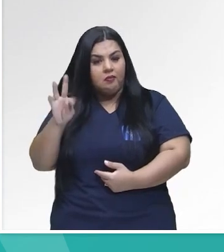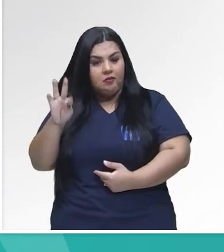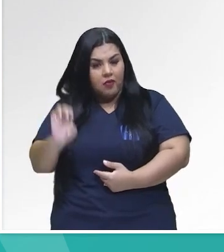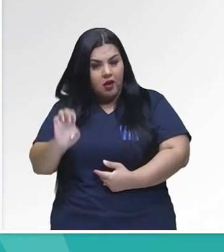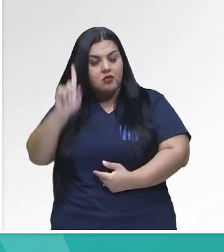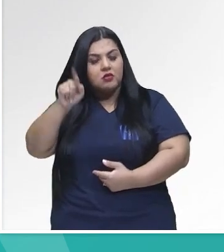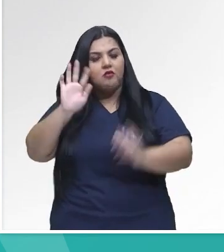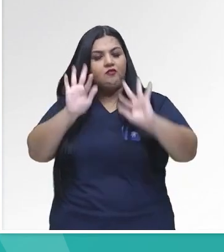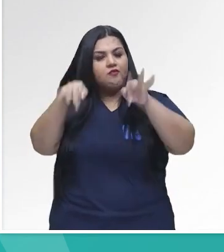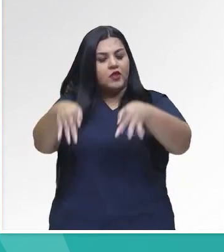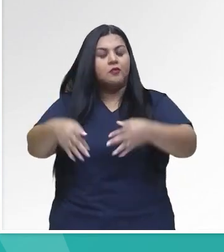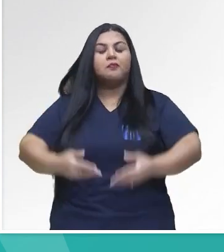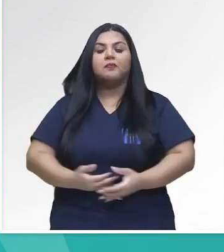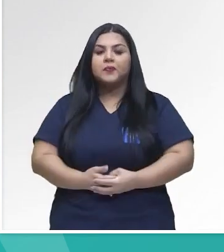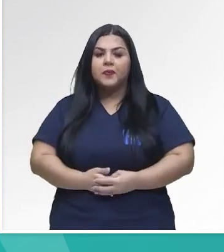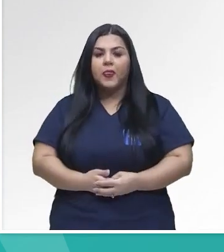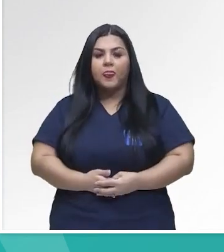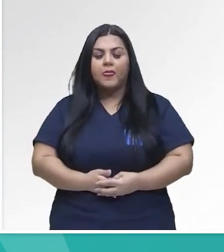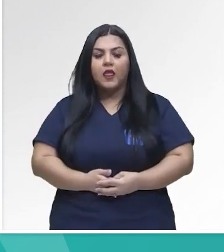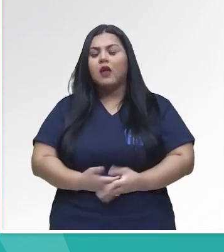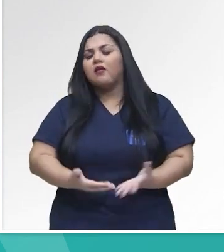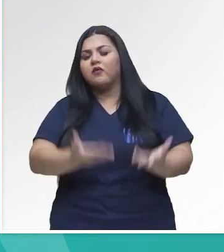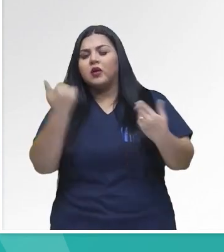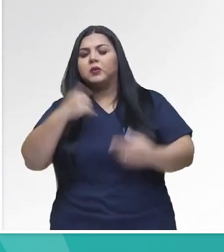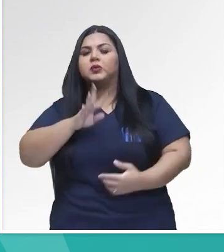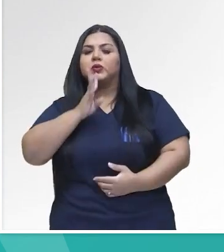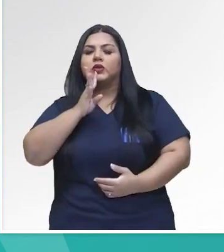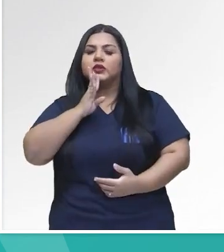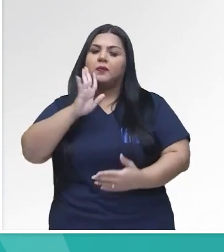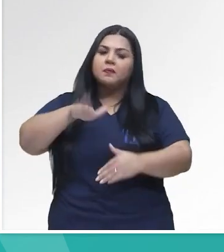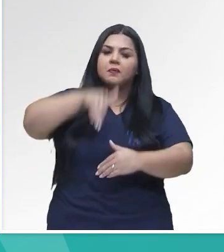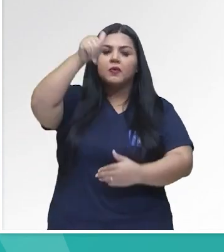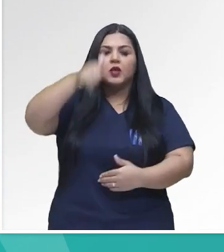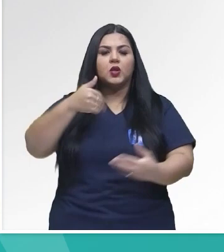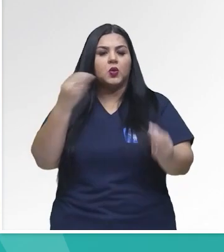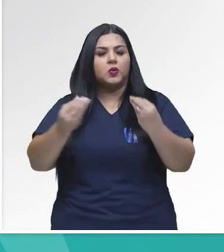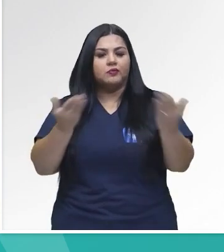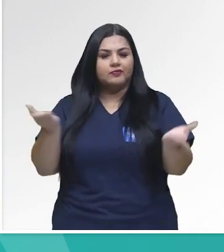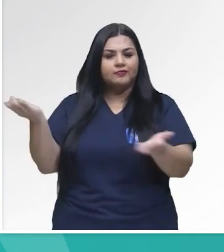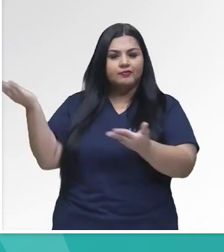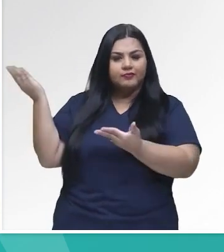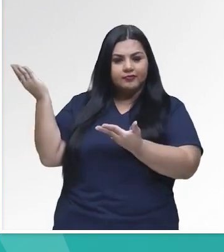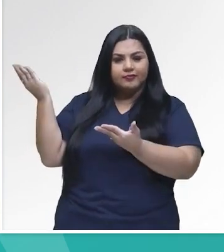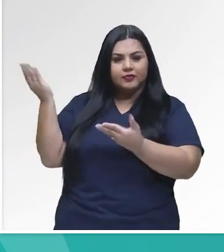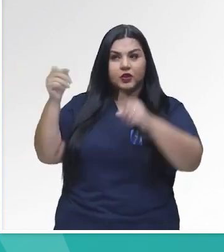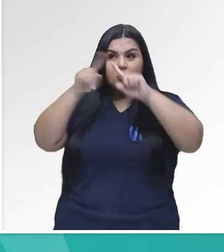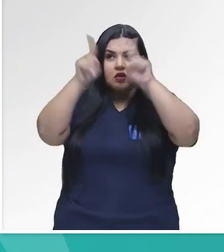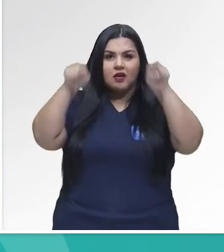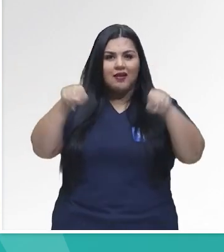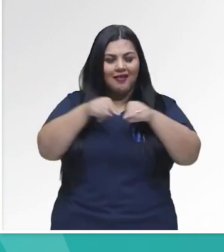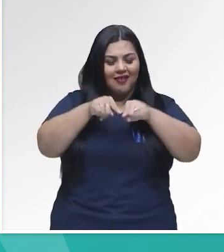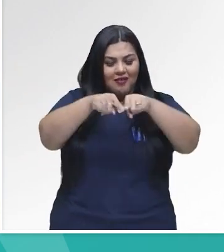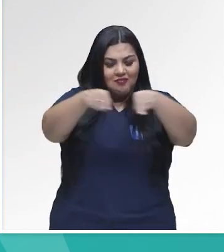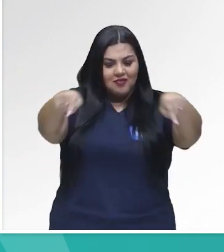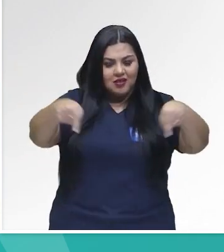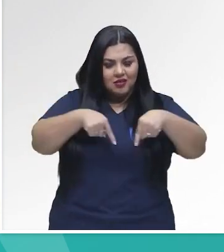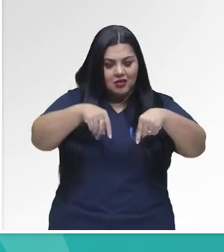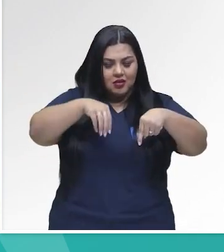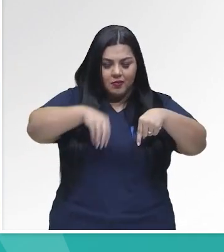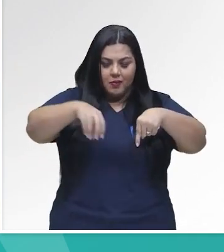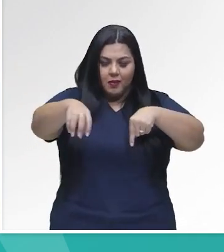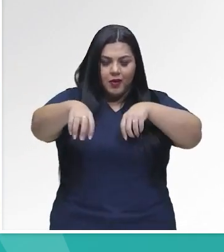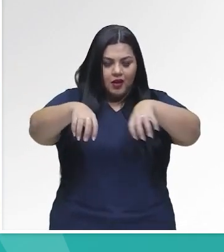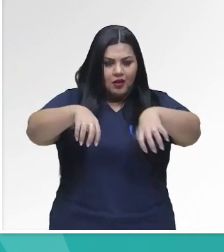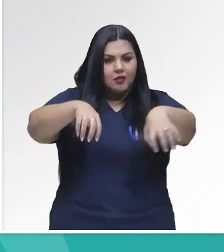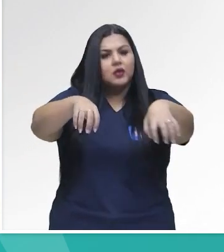Então vamos conhecer melhor o tabuleiro e as peças do xadrez. Então, o tabuleiro